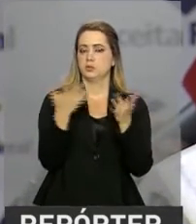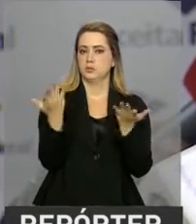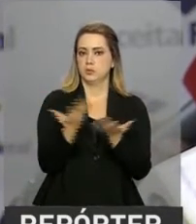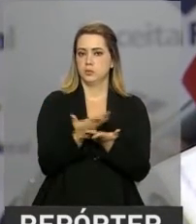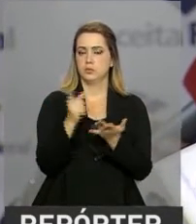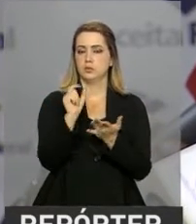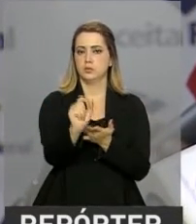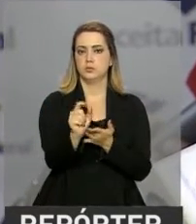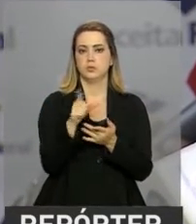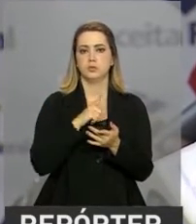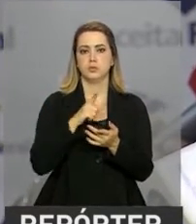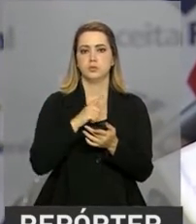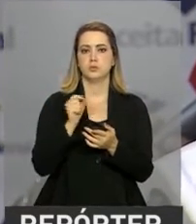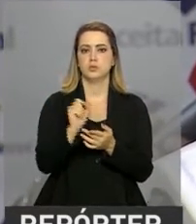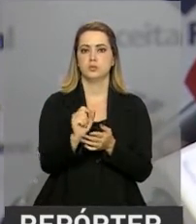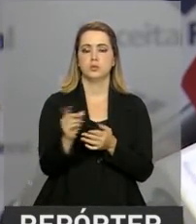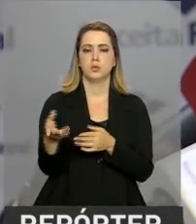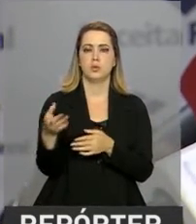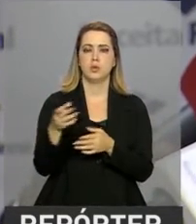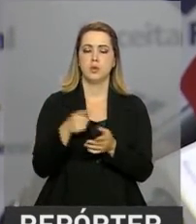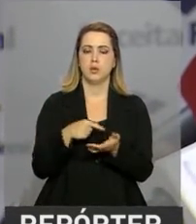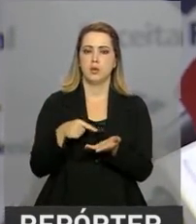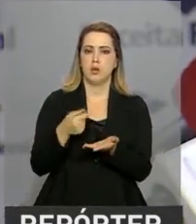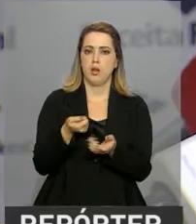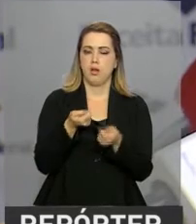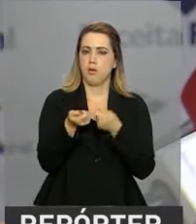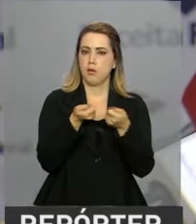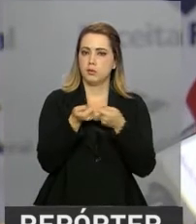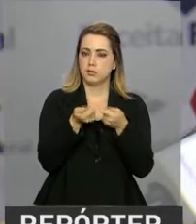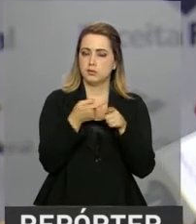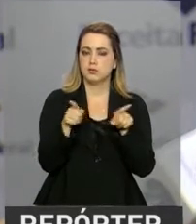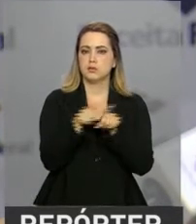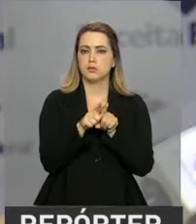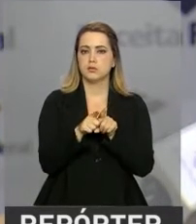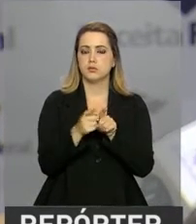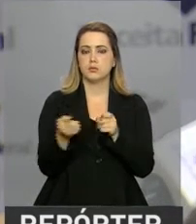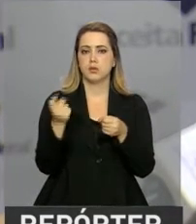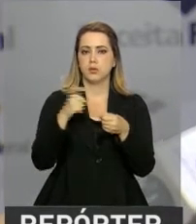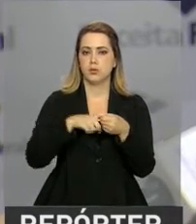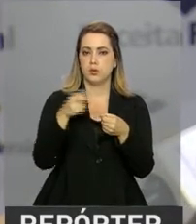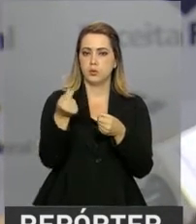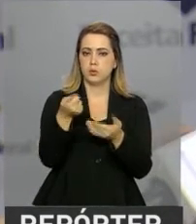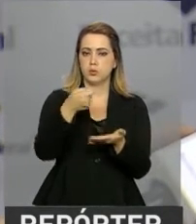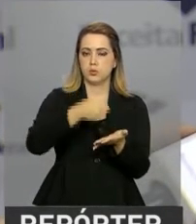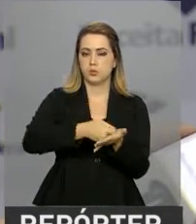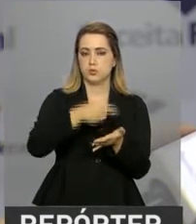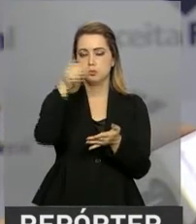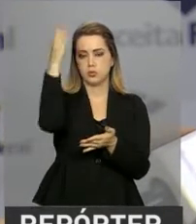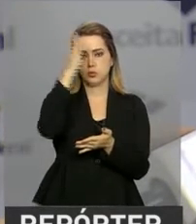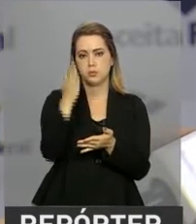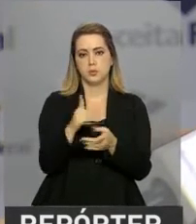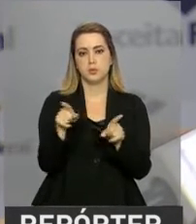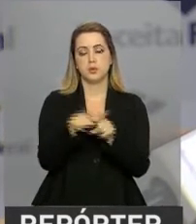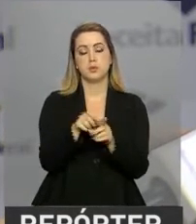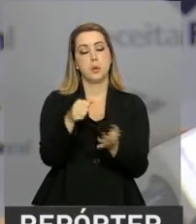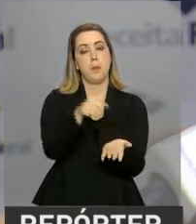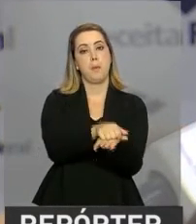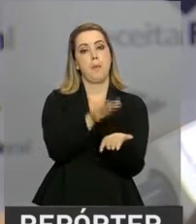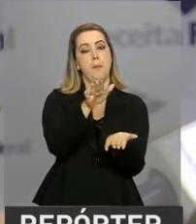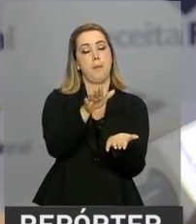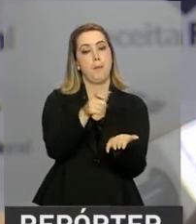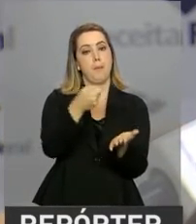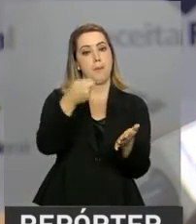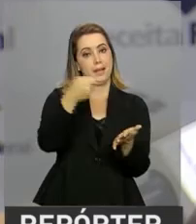de é de natureza cambial e tributária ele se ele apresentou declaração pagou imposto ea